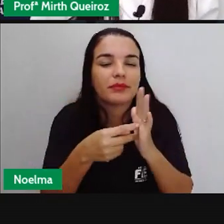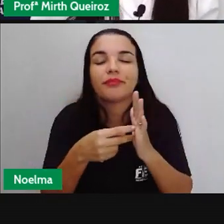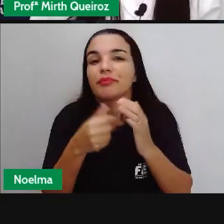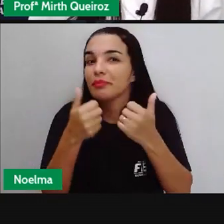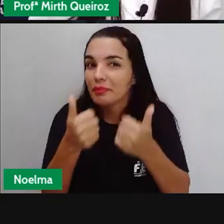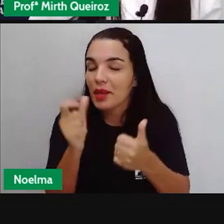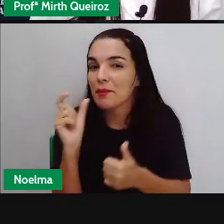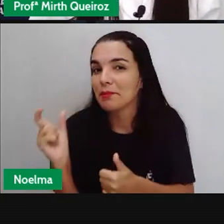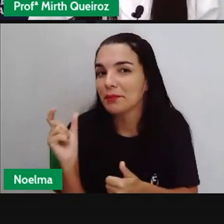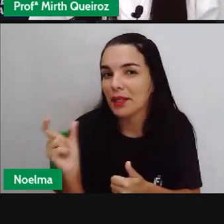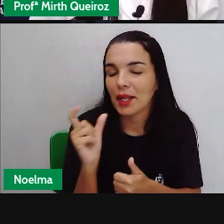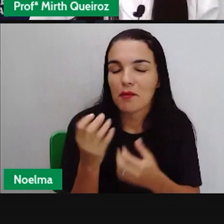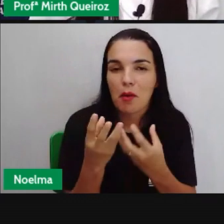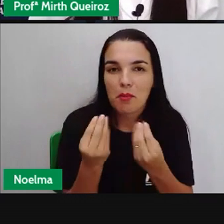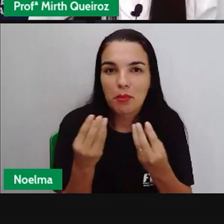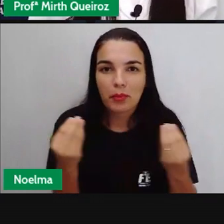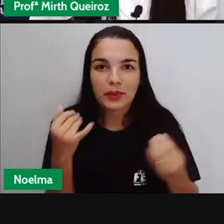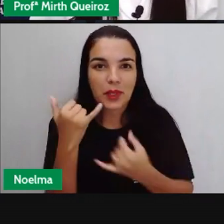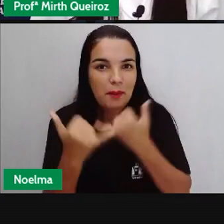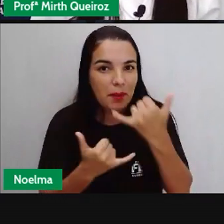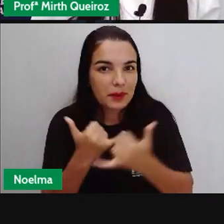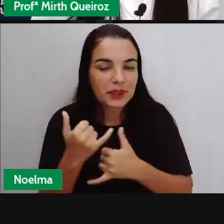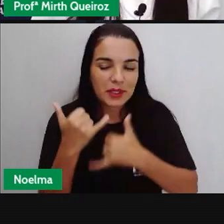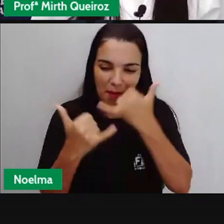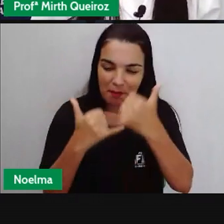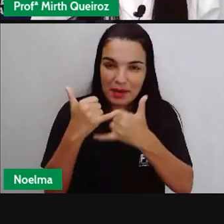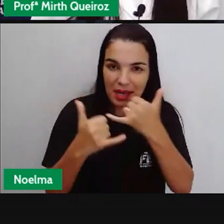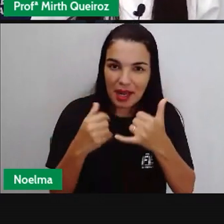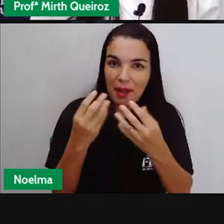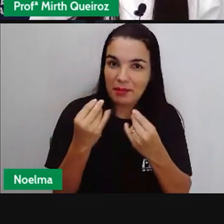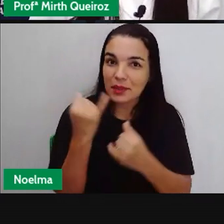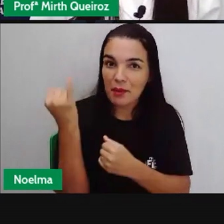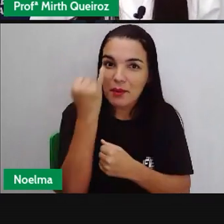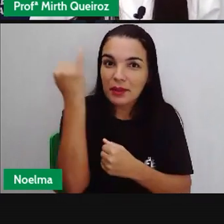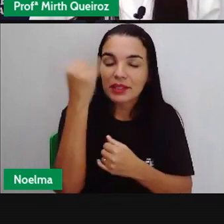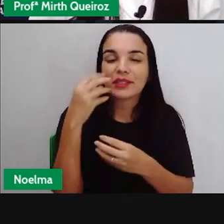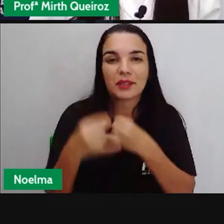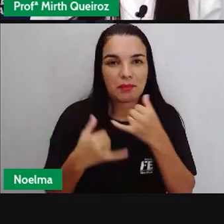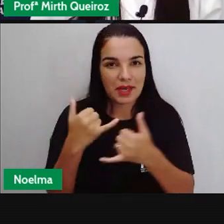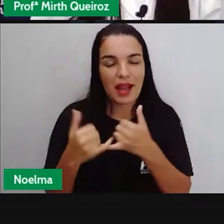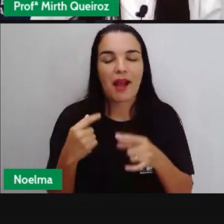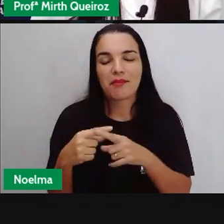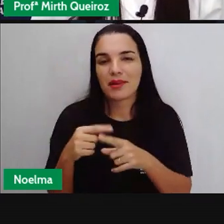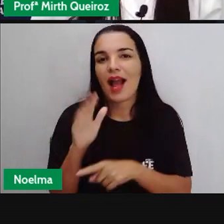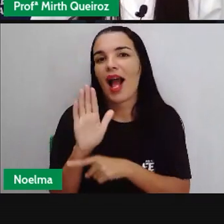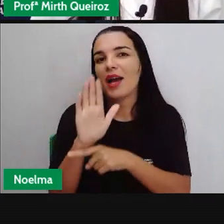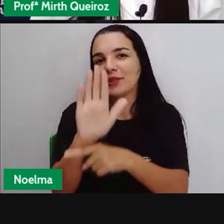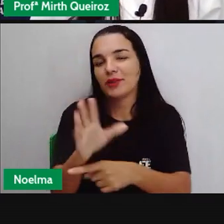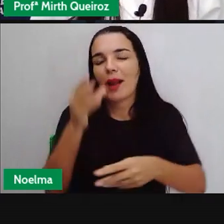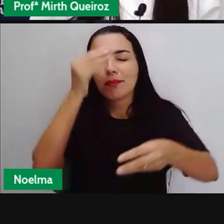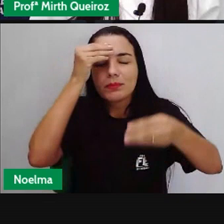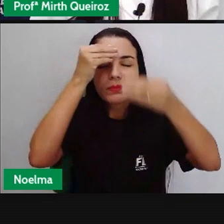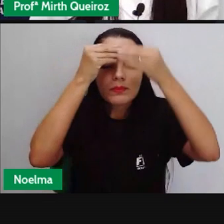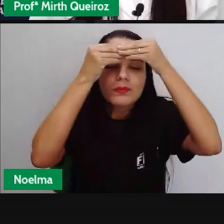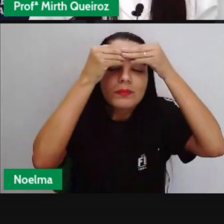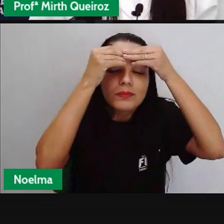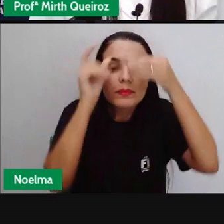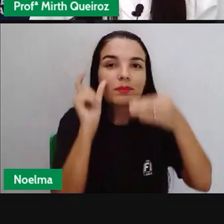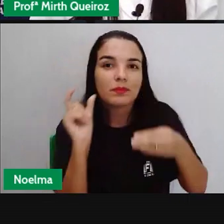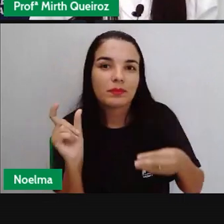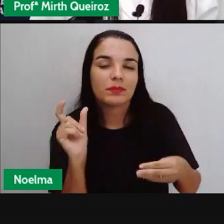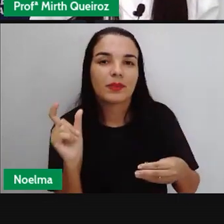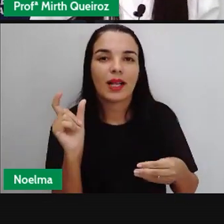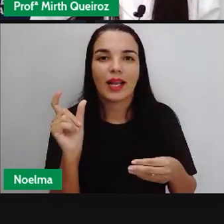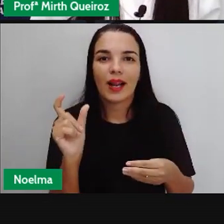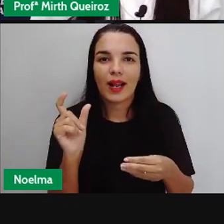interessante a gente estar brincando aí, recitando parlendas que ajudam na nossa memorização e na